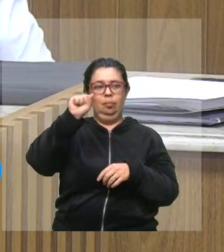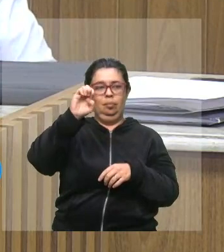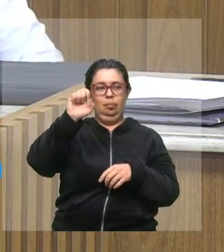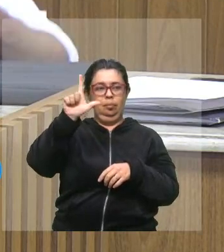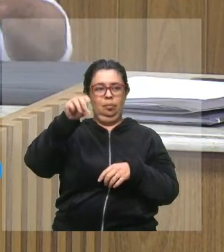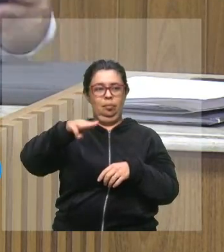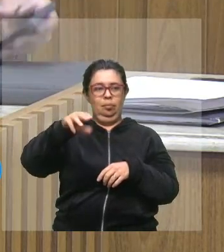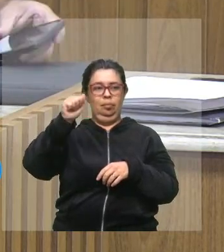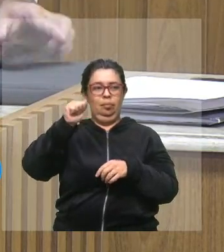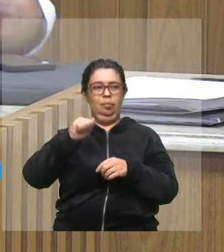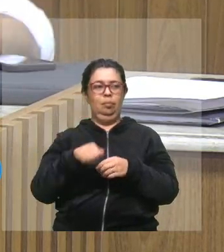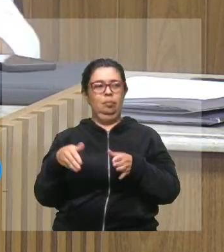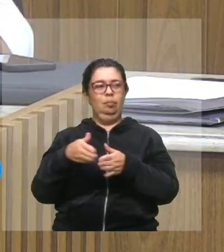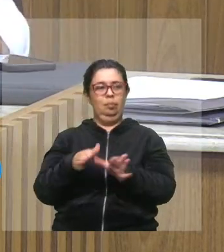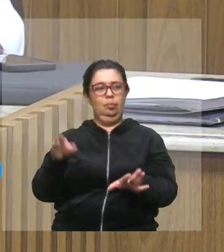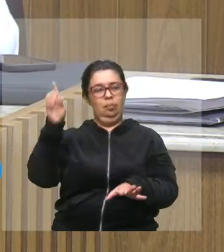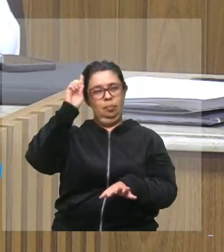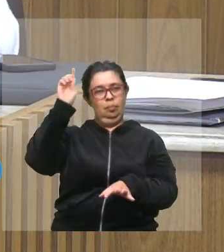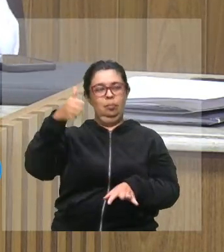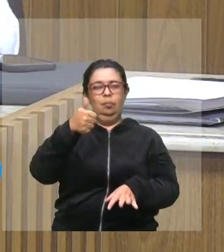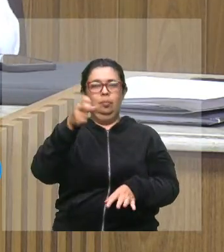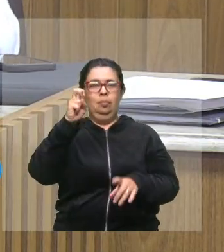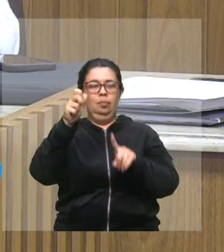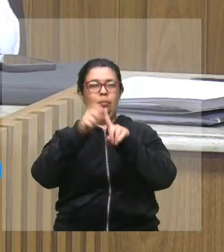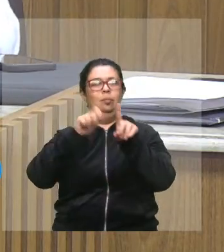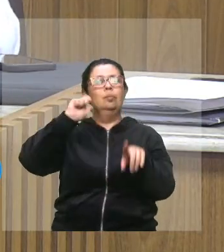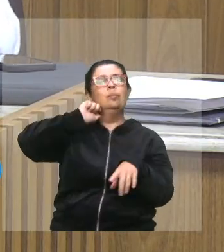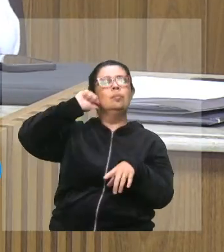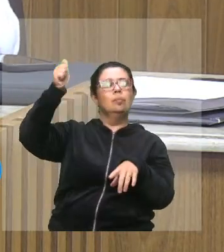Silva. Nasceu no dia 15 de